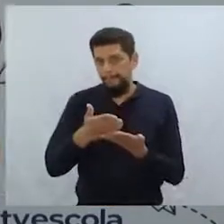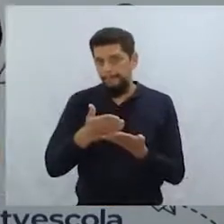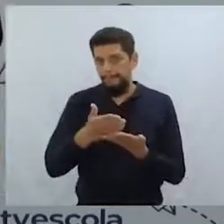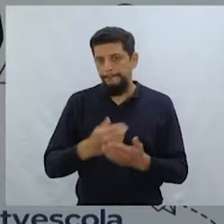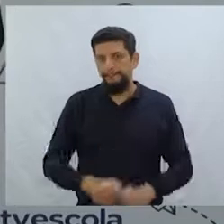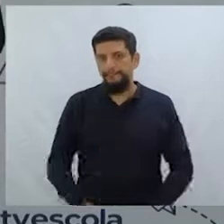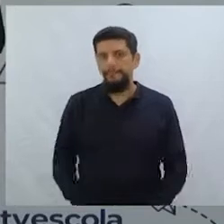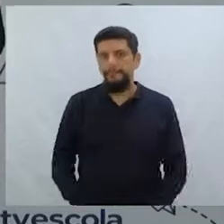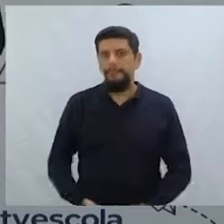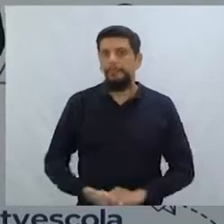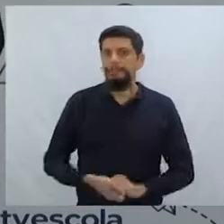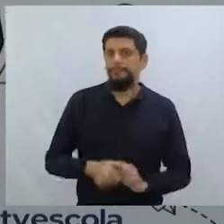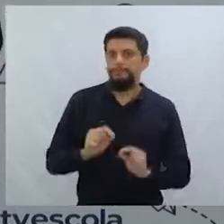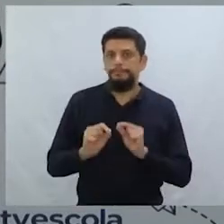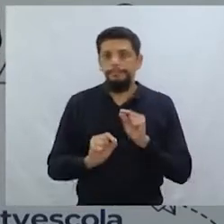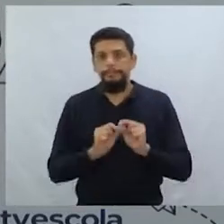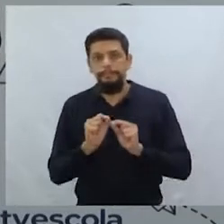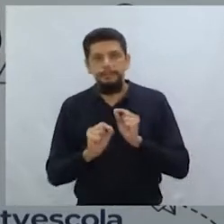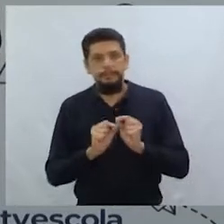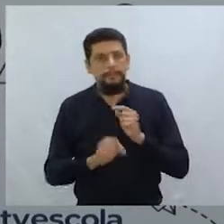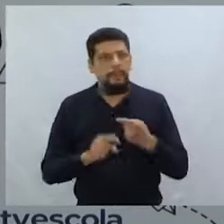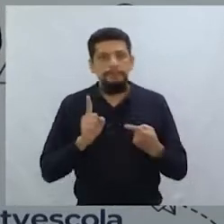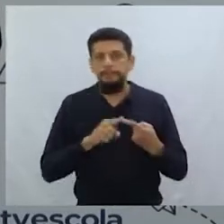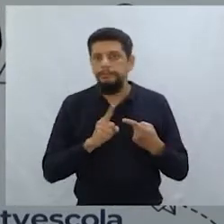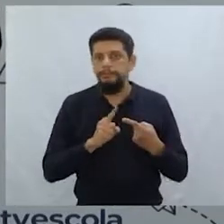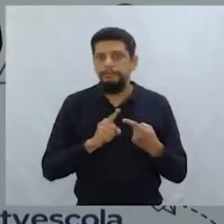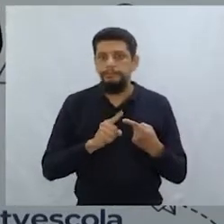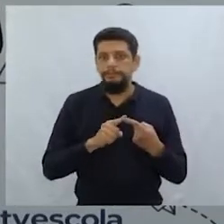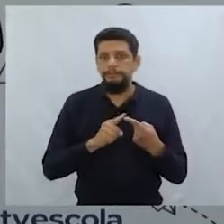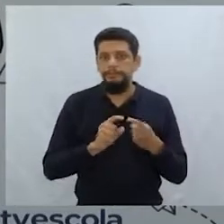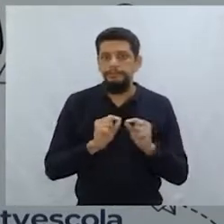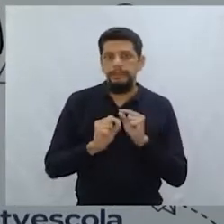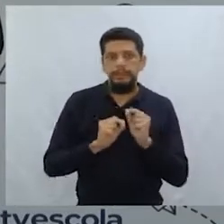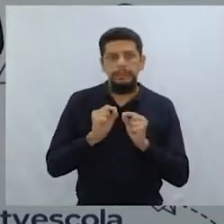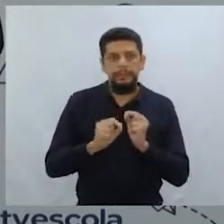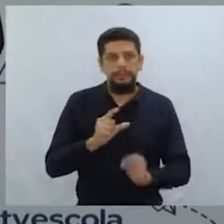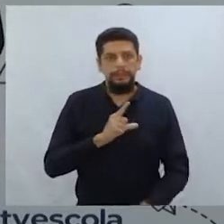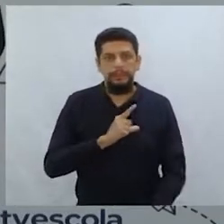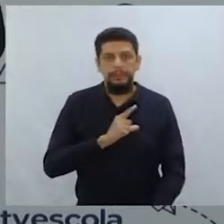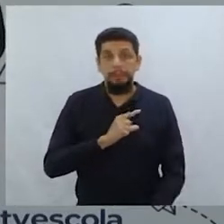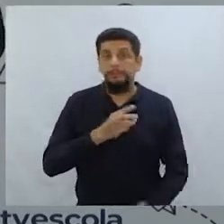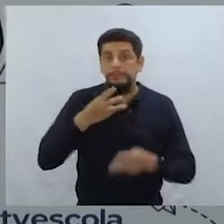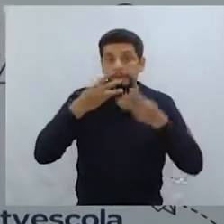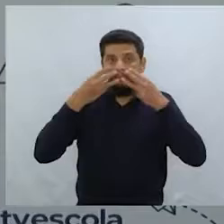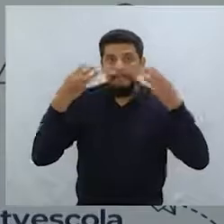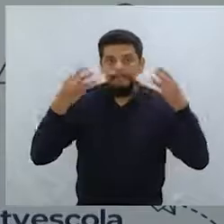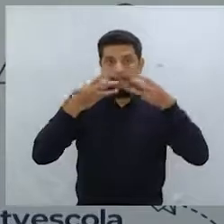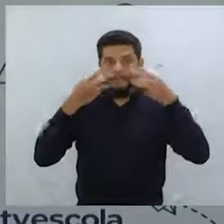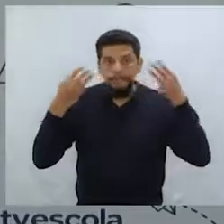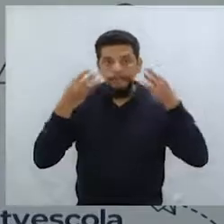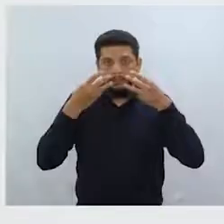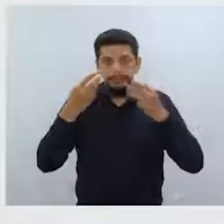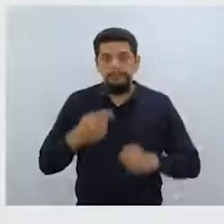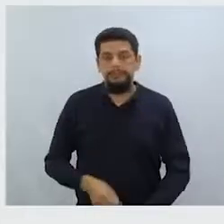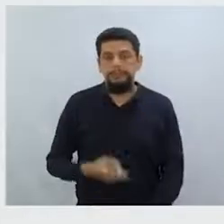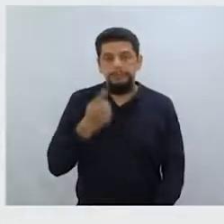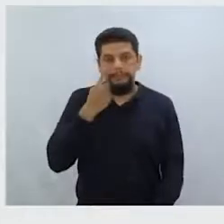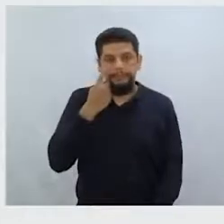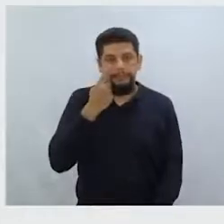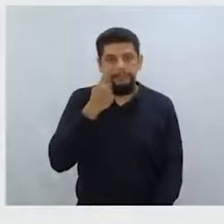lá? Então, vamos começar. Quem vai ser o primeiro? Quem está com a peça do